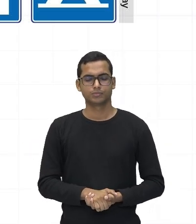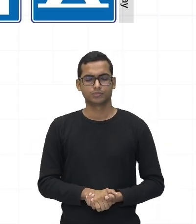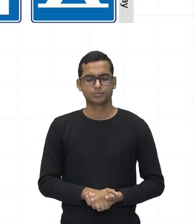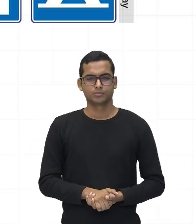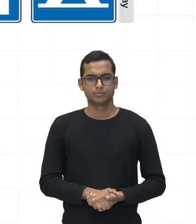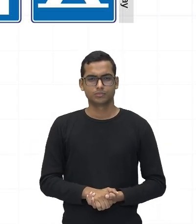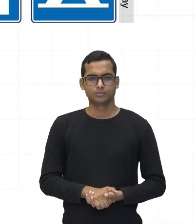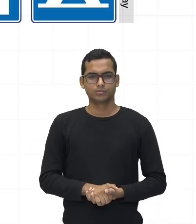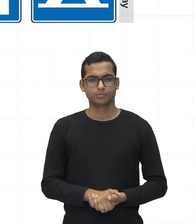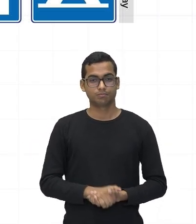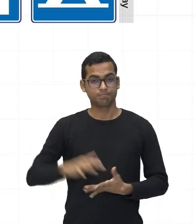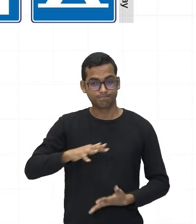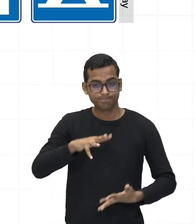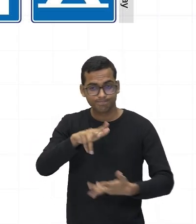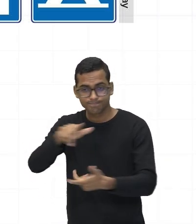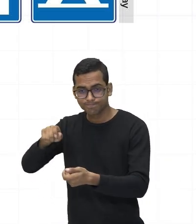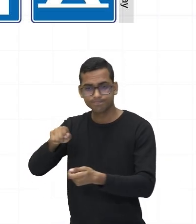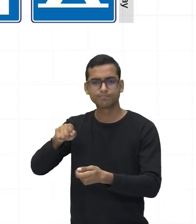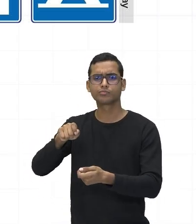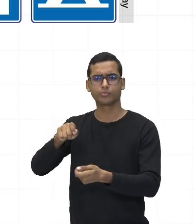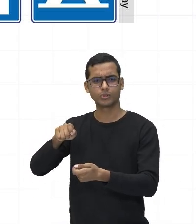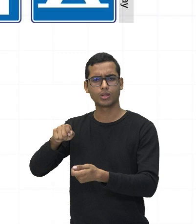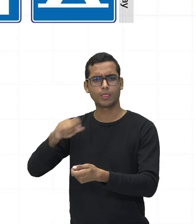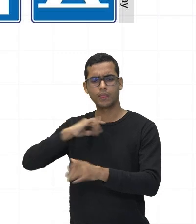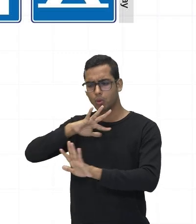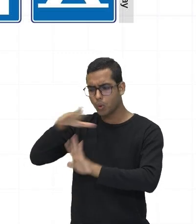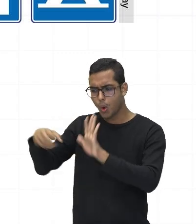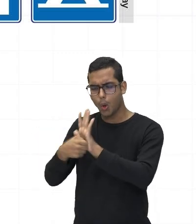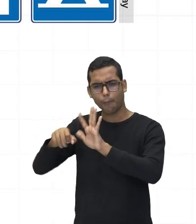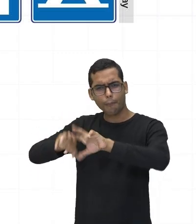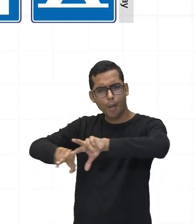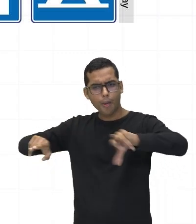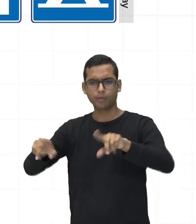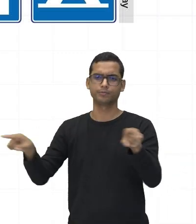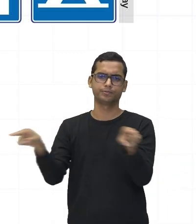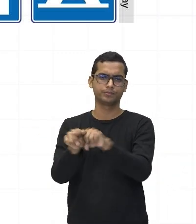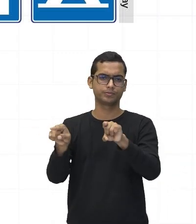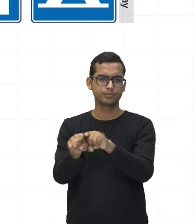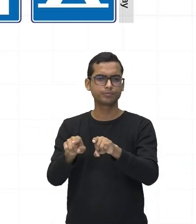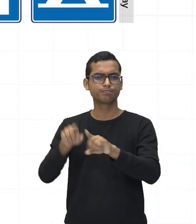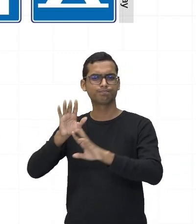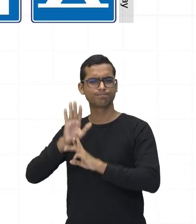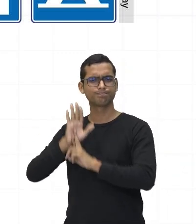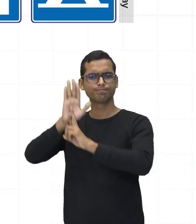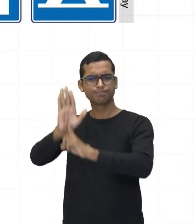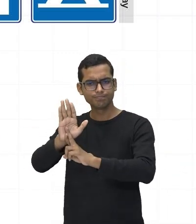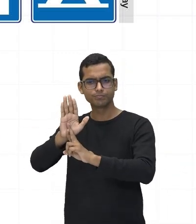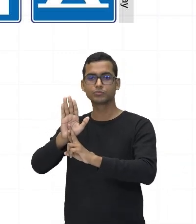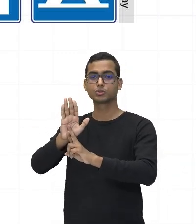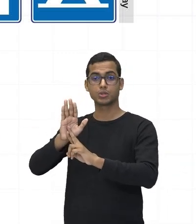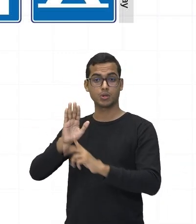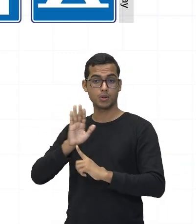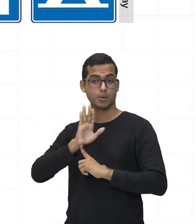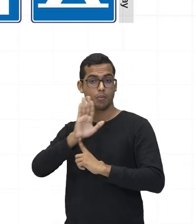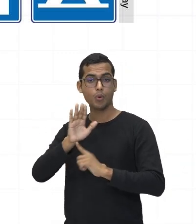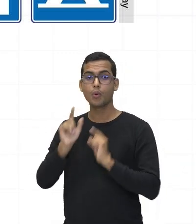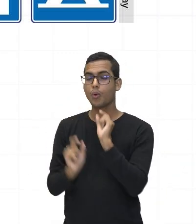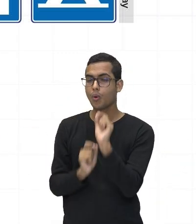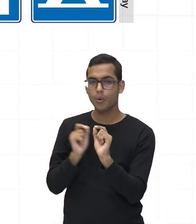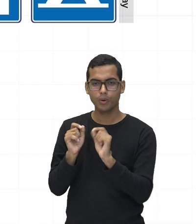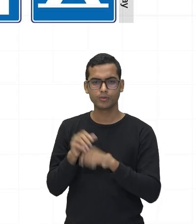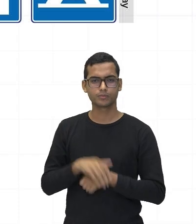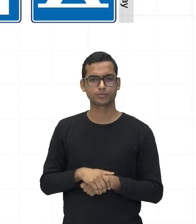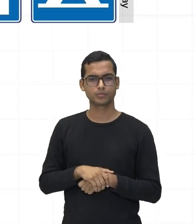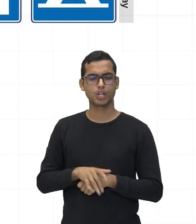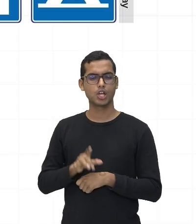Vivemos em um mundo repleto de símbolos, ou seja, de representações que indicam algo além de